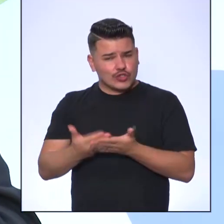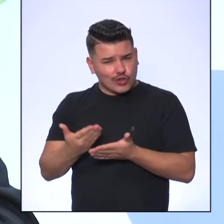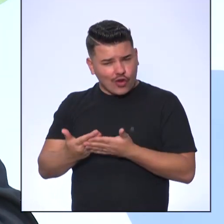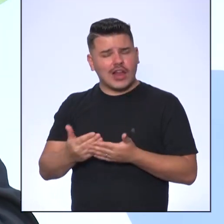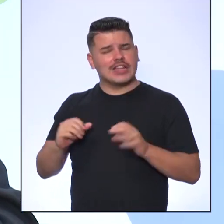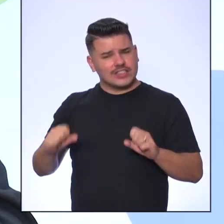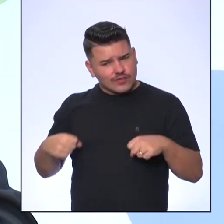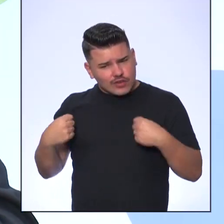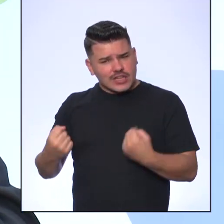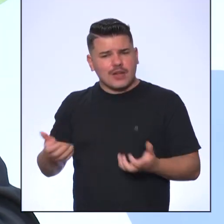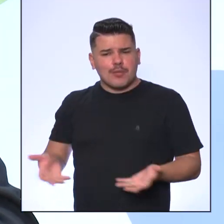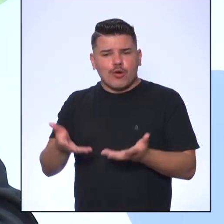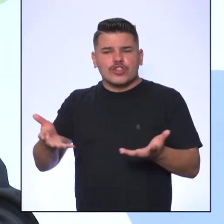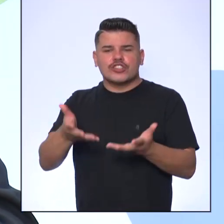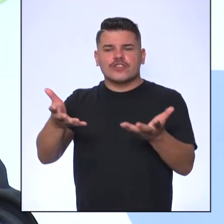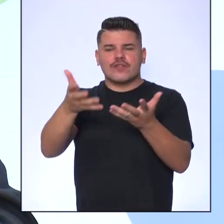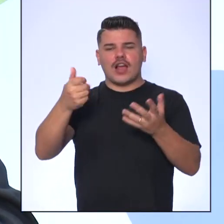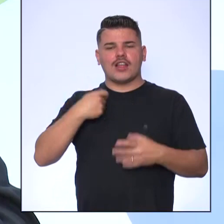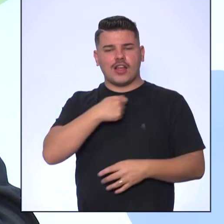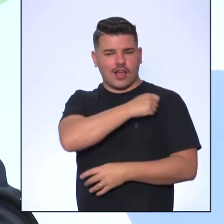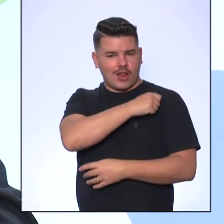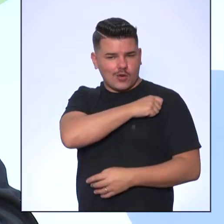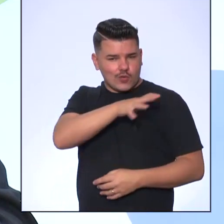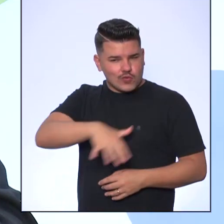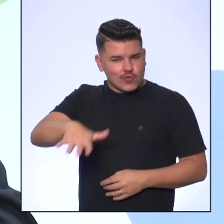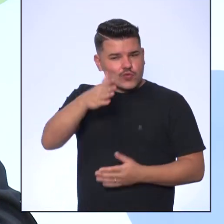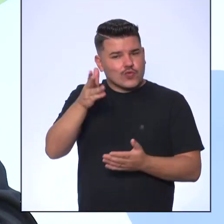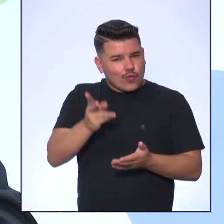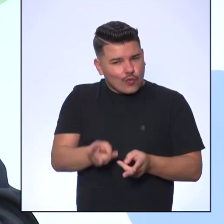mais motivar. Então, é